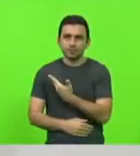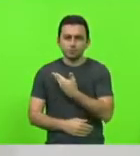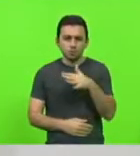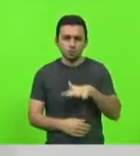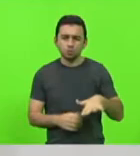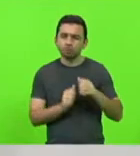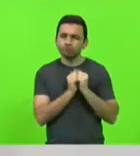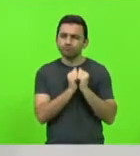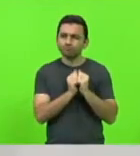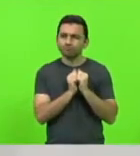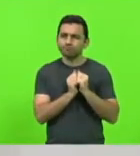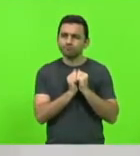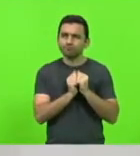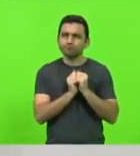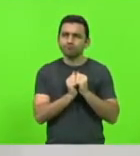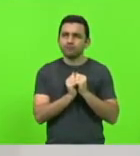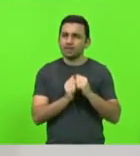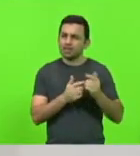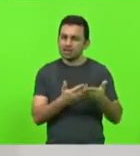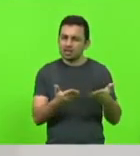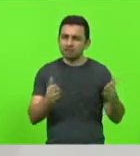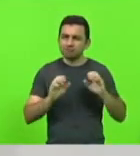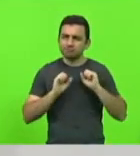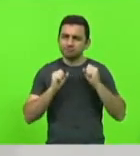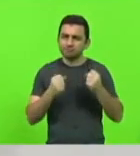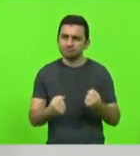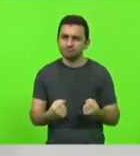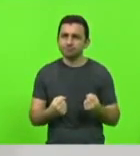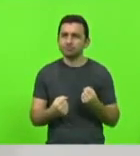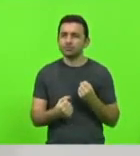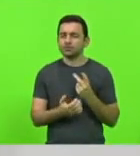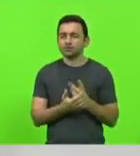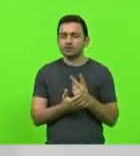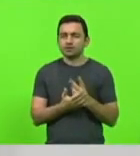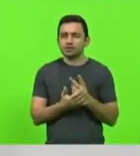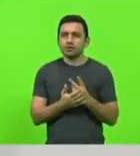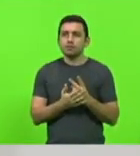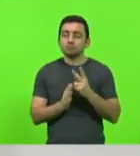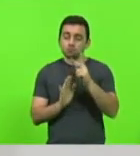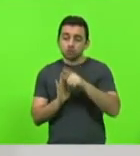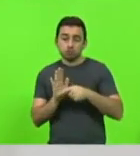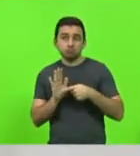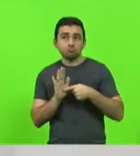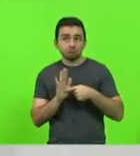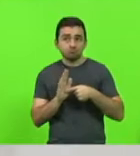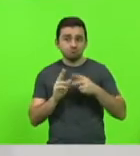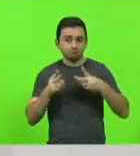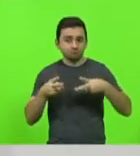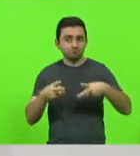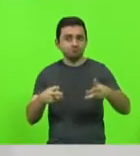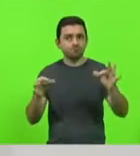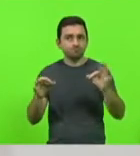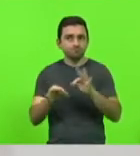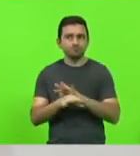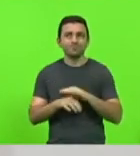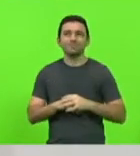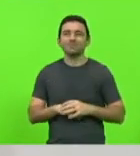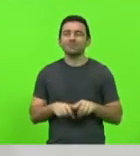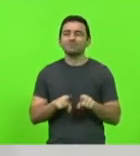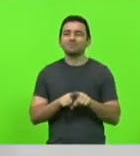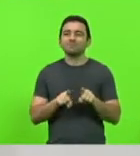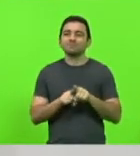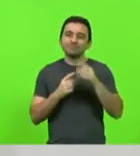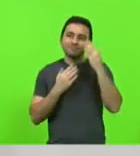caminham juntos e não medem esforços para que nosso projeto ecoe e se concretize. Agradecemos aos companheiros